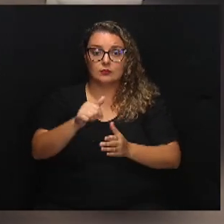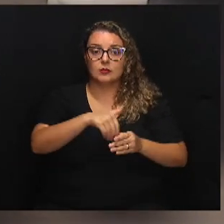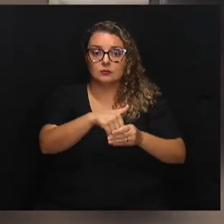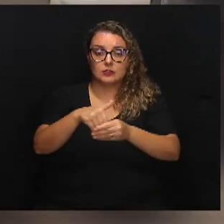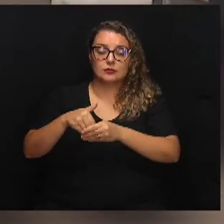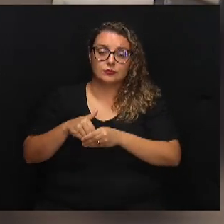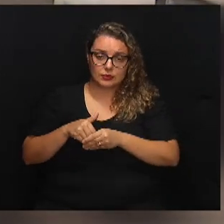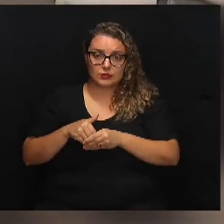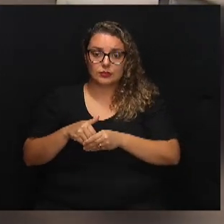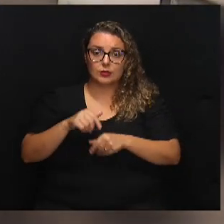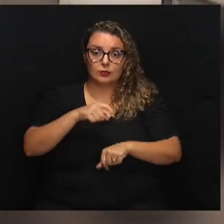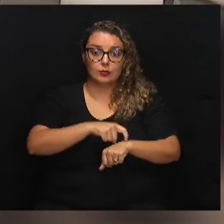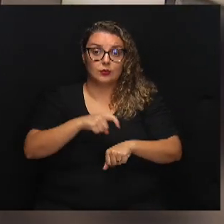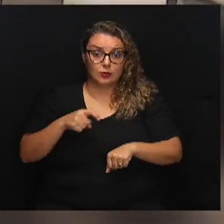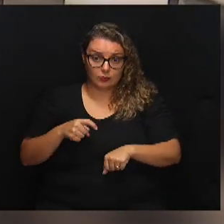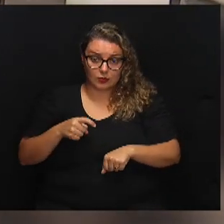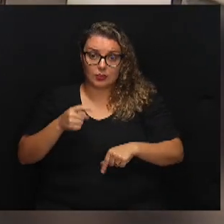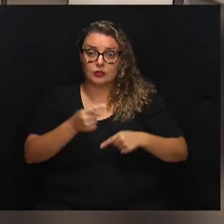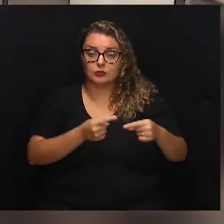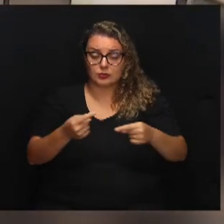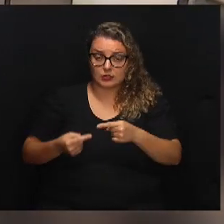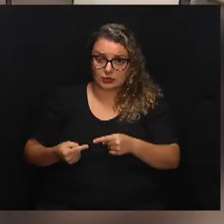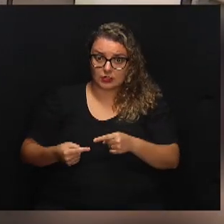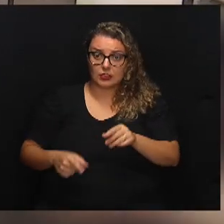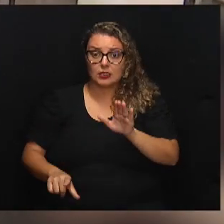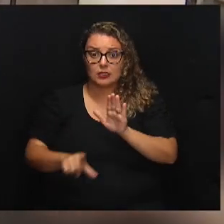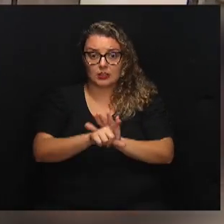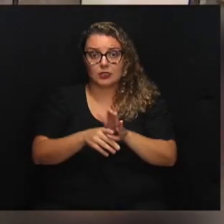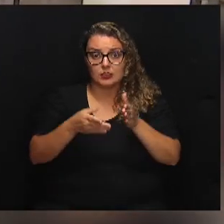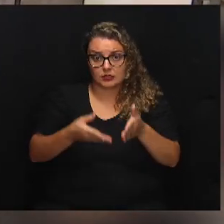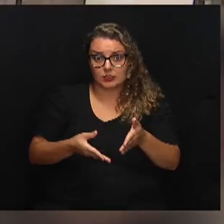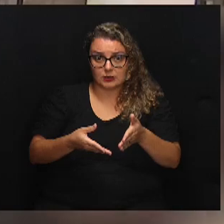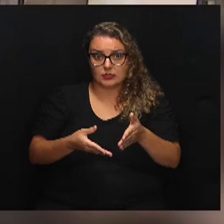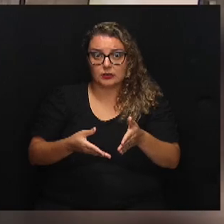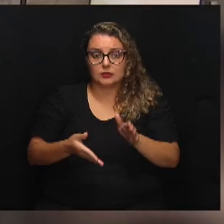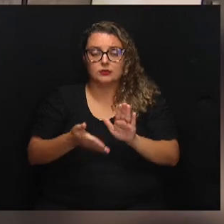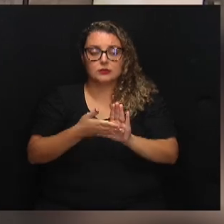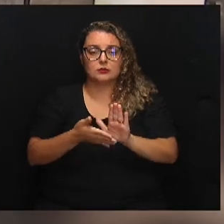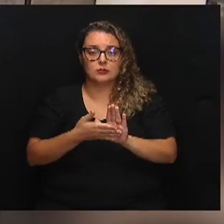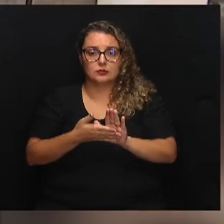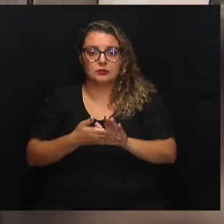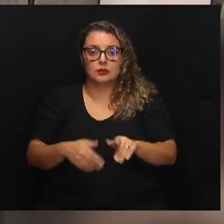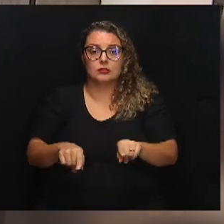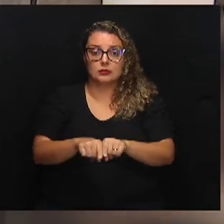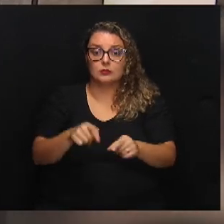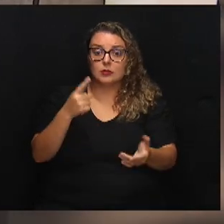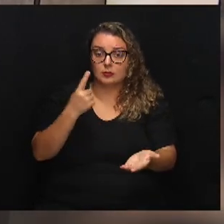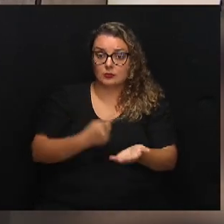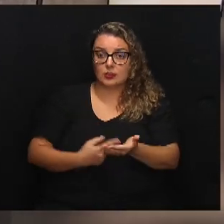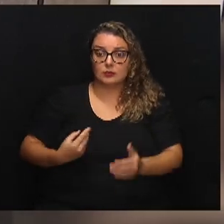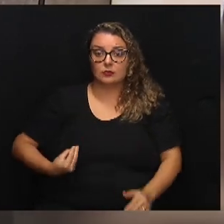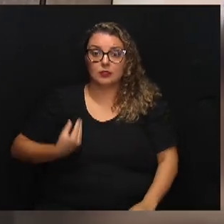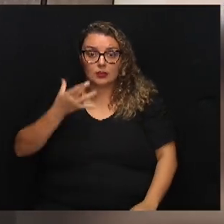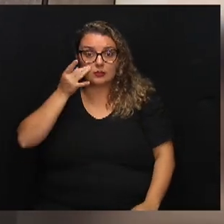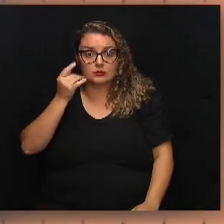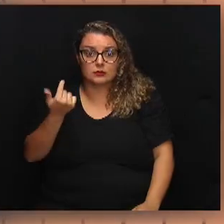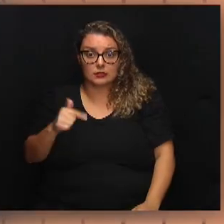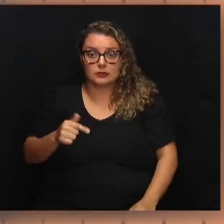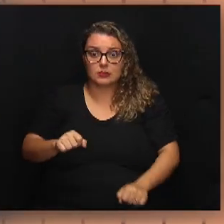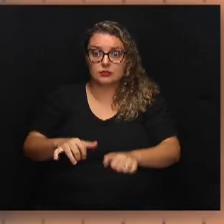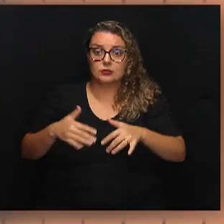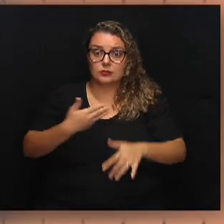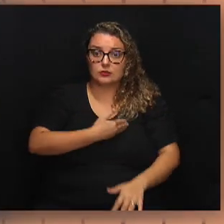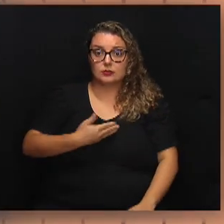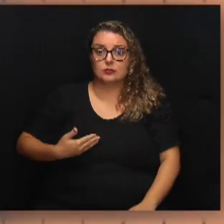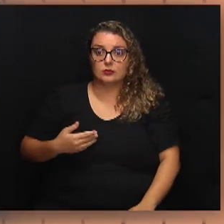votação, momento em que se discute a legalidade da proposta. Também marcaram presença na 7ª audiência pública